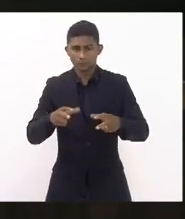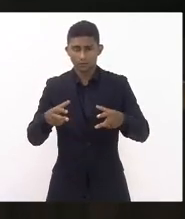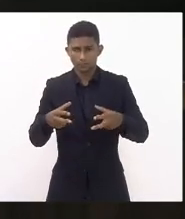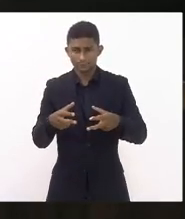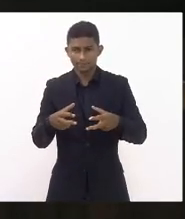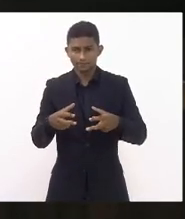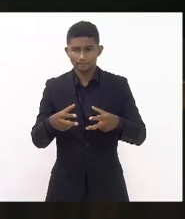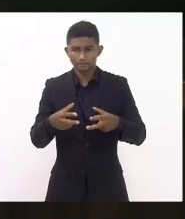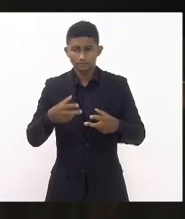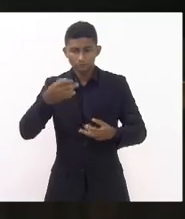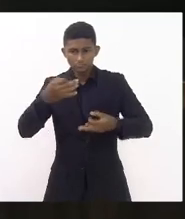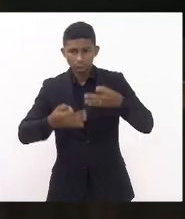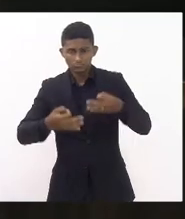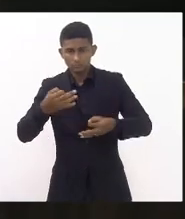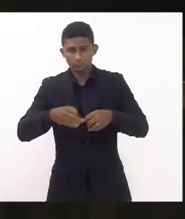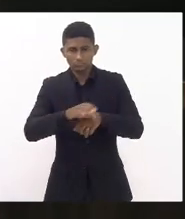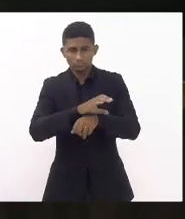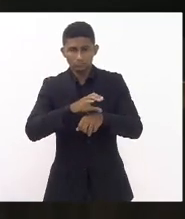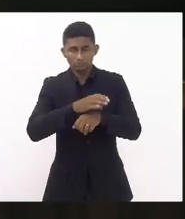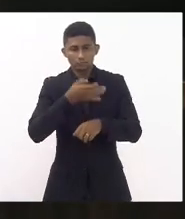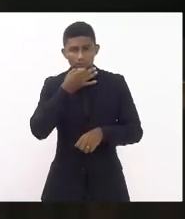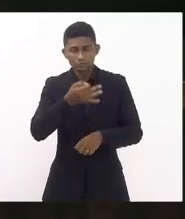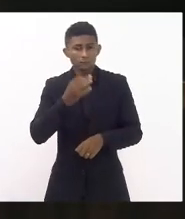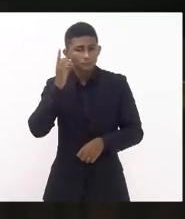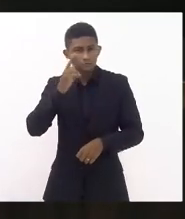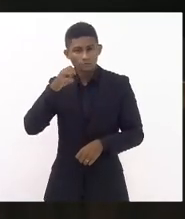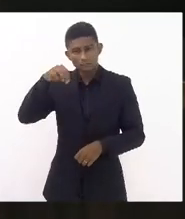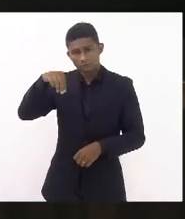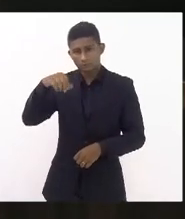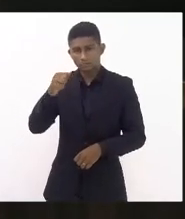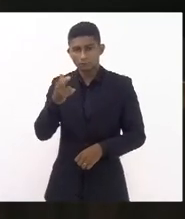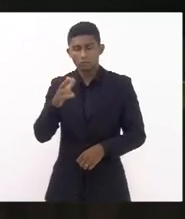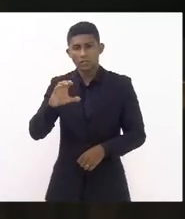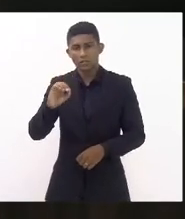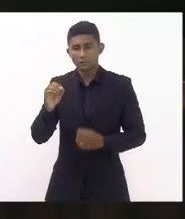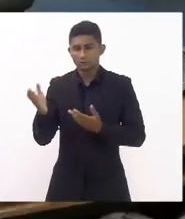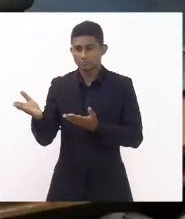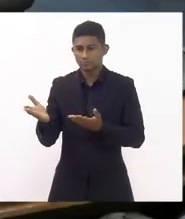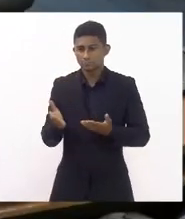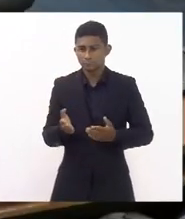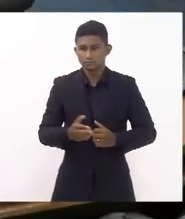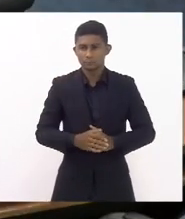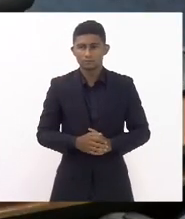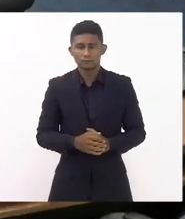Comissão de Constituição e Justiça, deputado Márcio Pacheco.